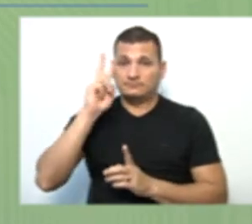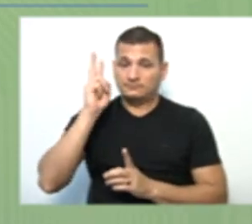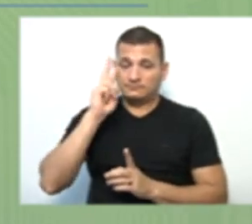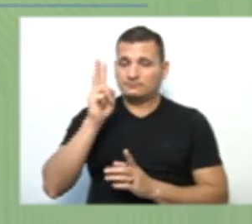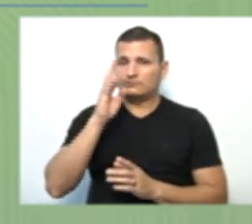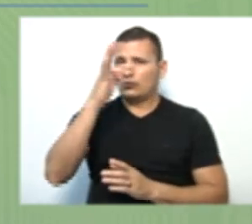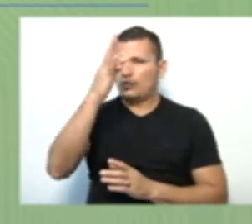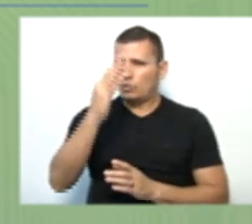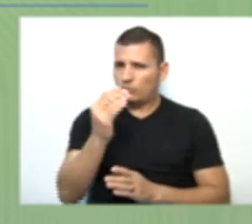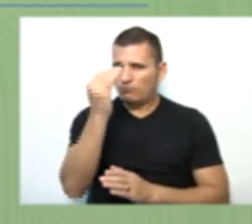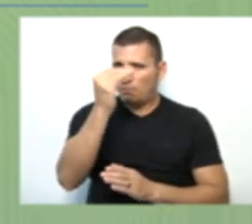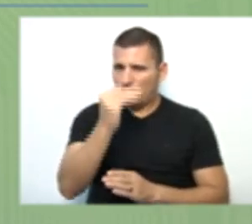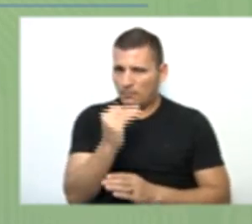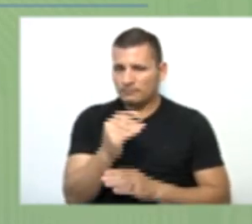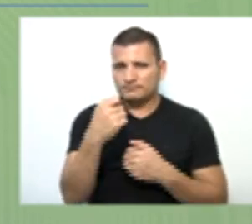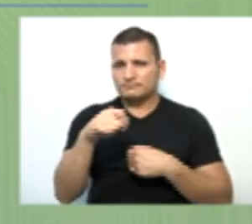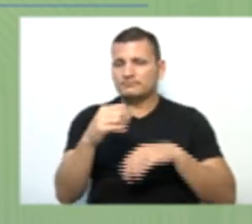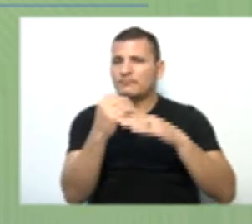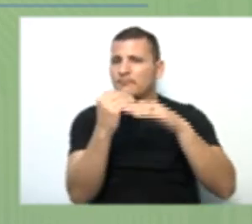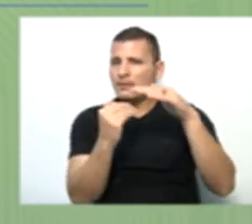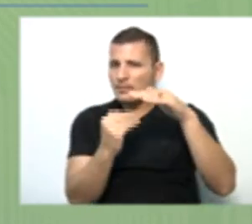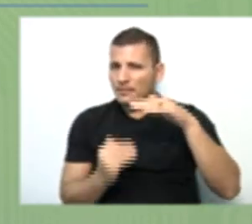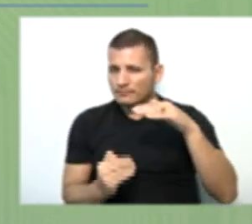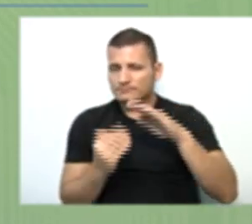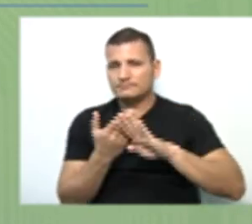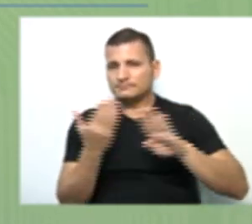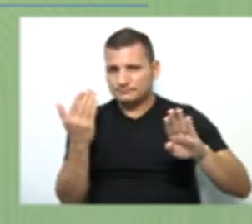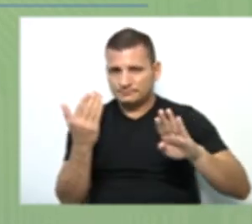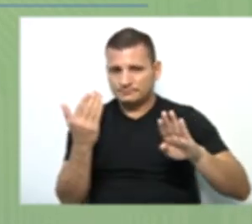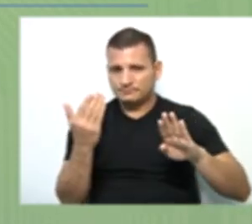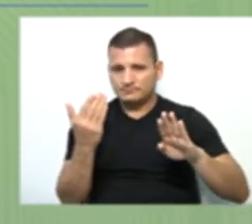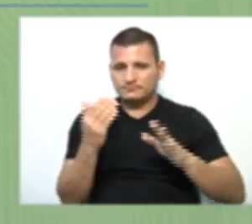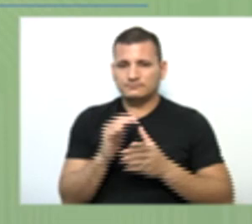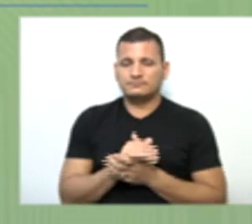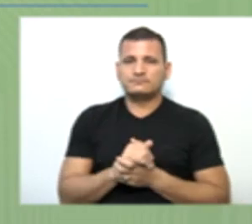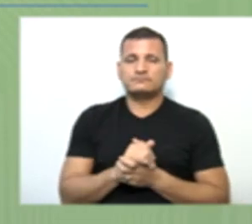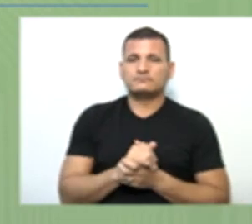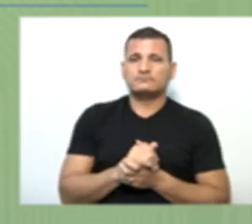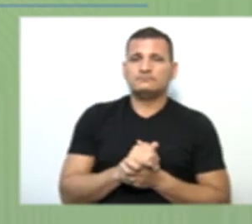eles têm que ser separados, né? Ato cooperativo e ato não